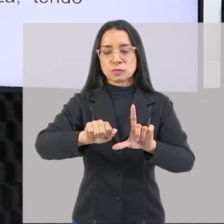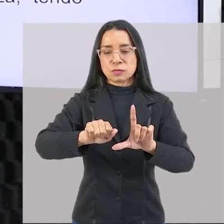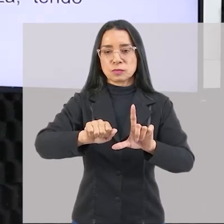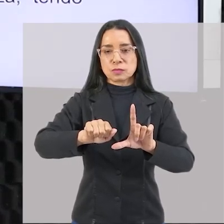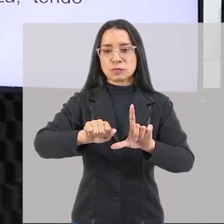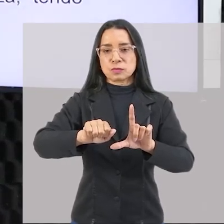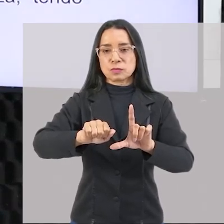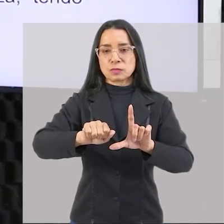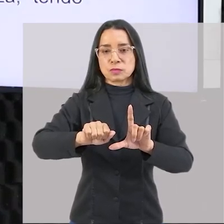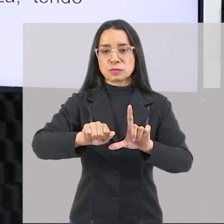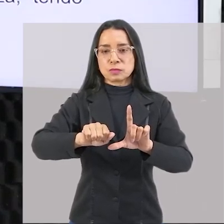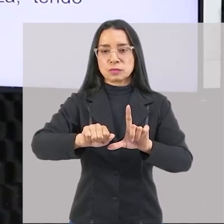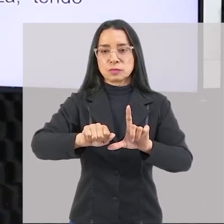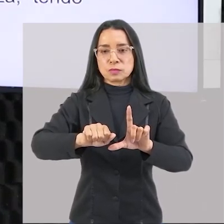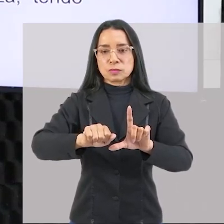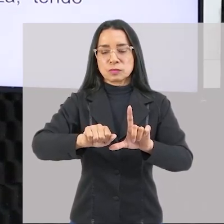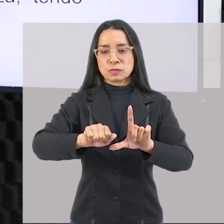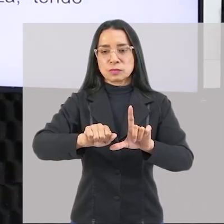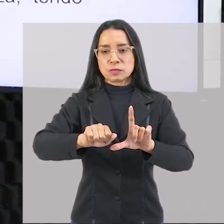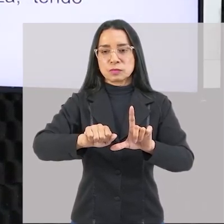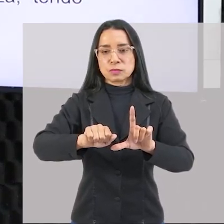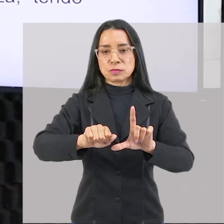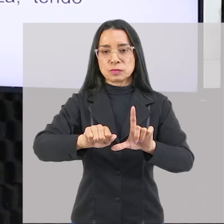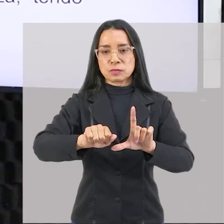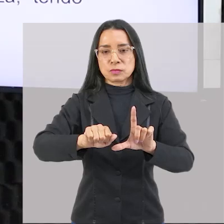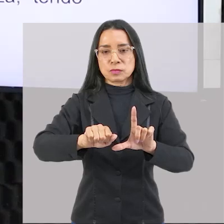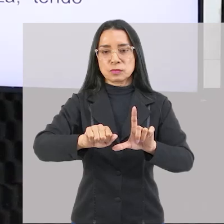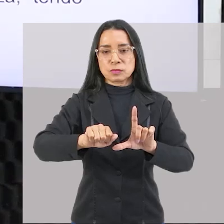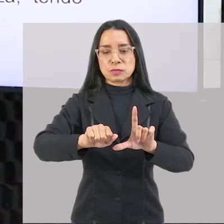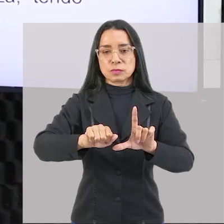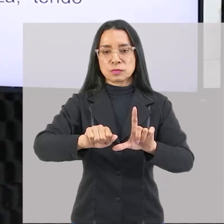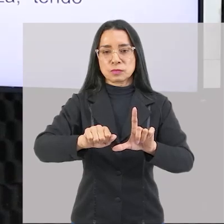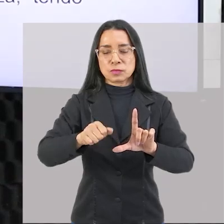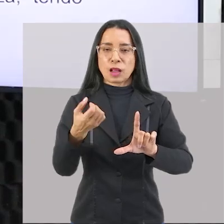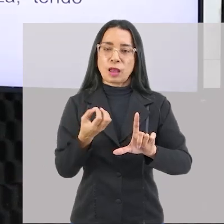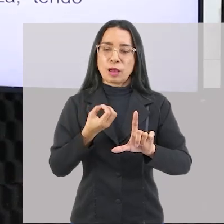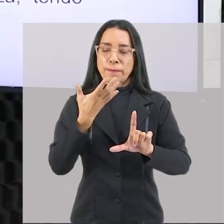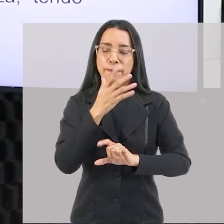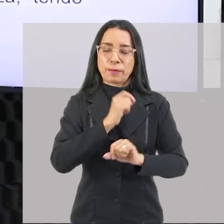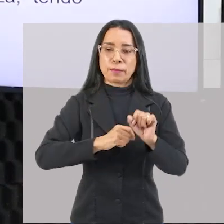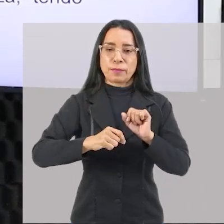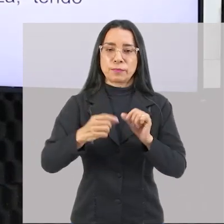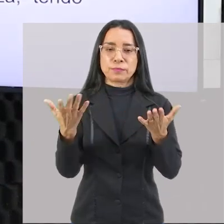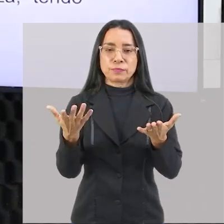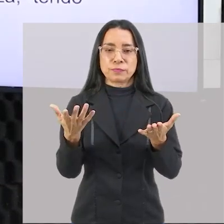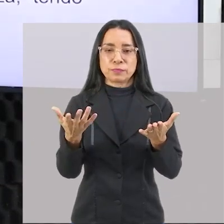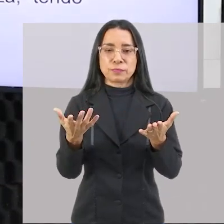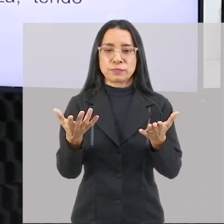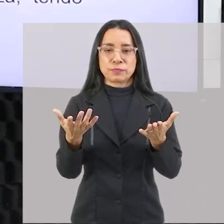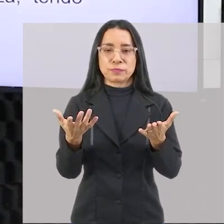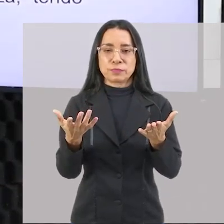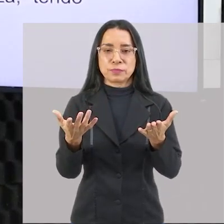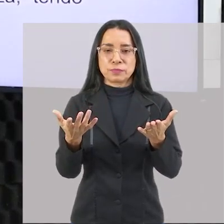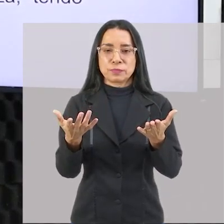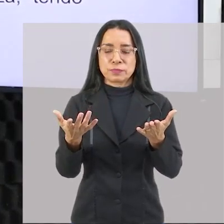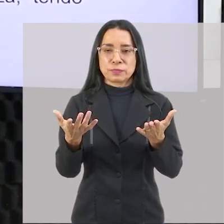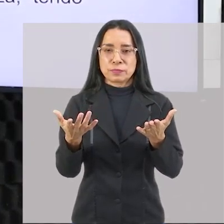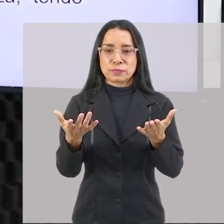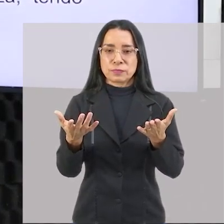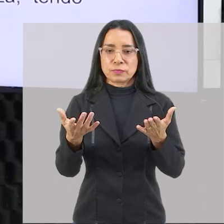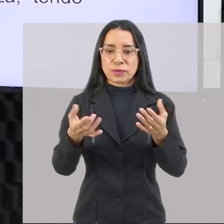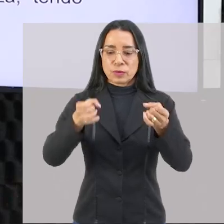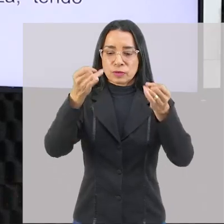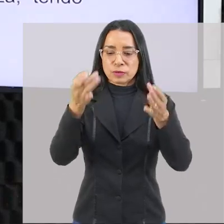de tradicionais brincadeiras infantis, fenômeno da cultura popular. Bom, Eu cantei isso para um grupo de alunos outro